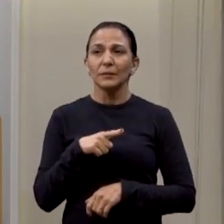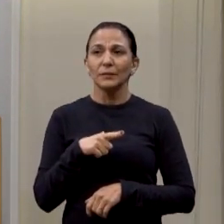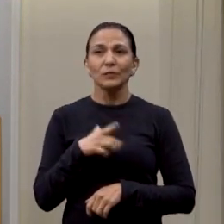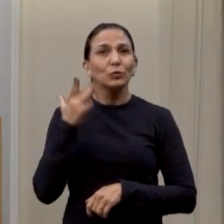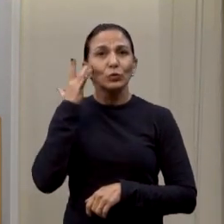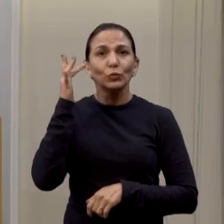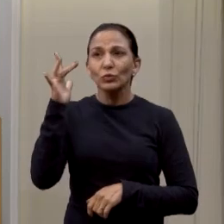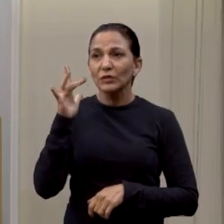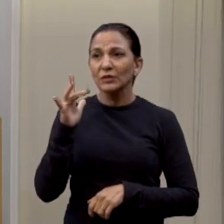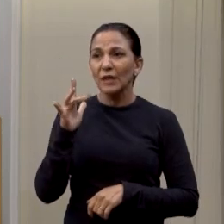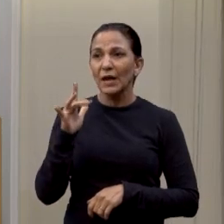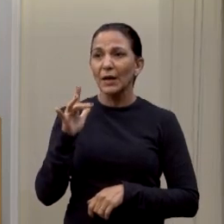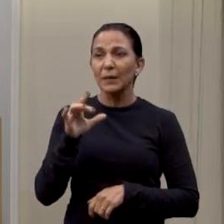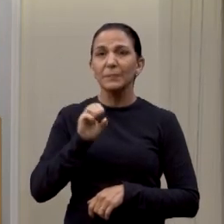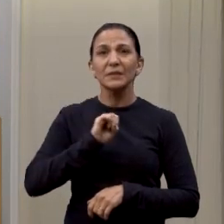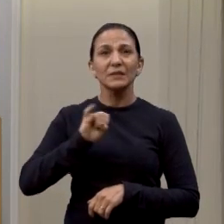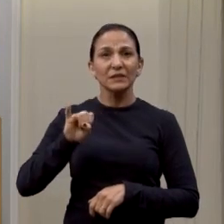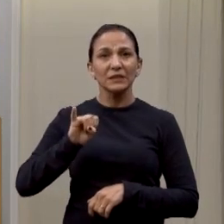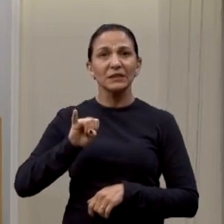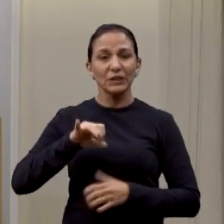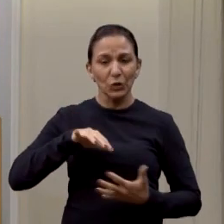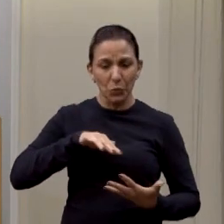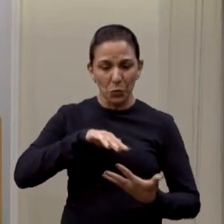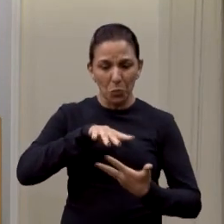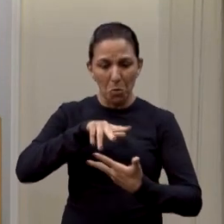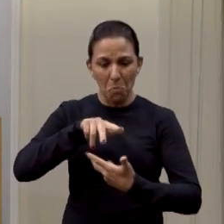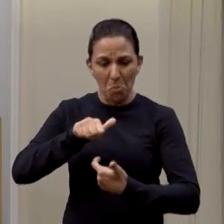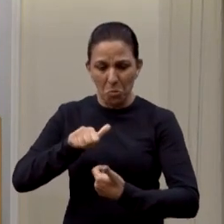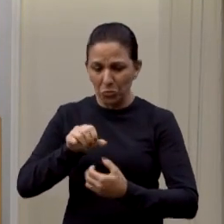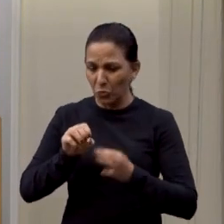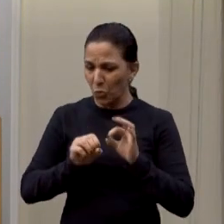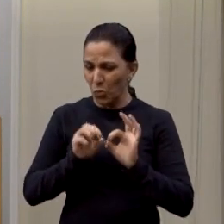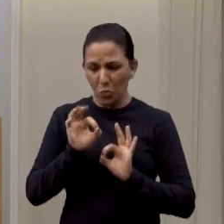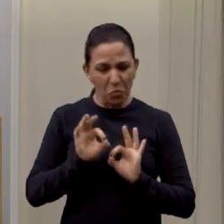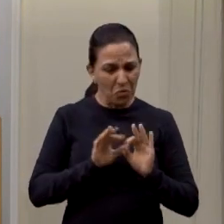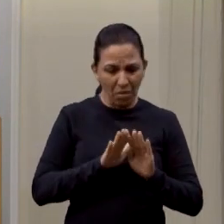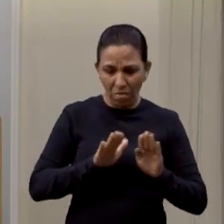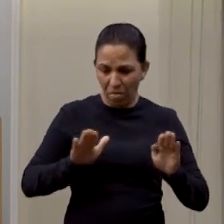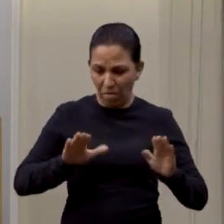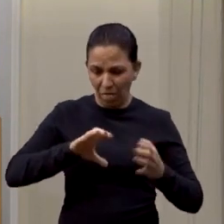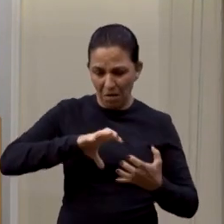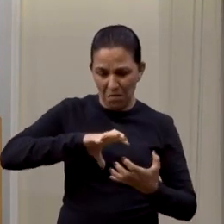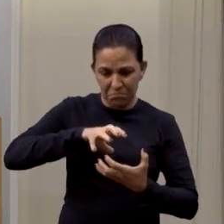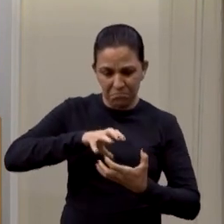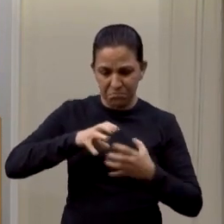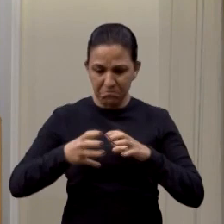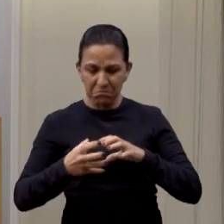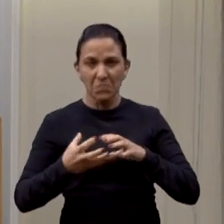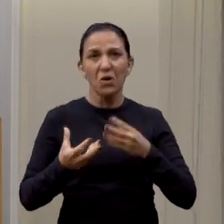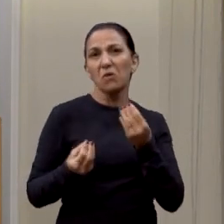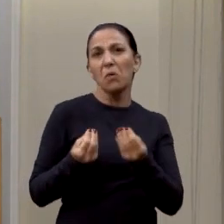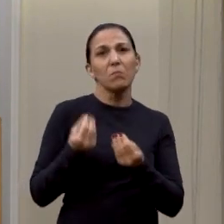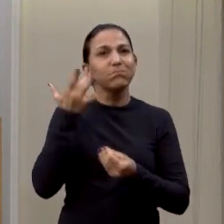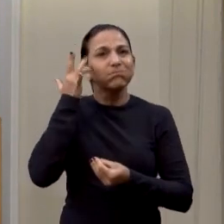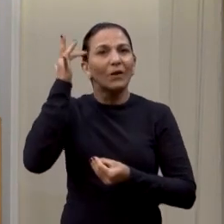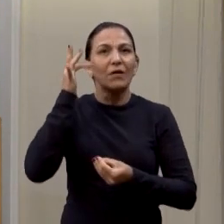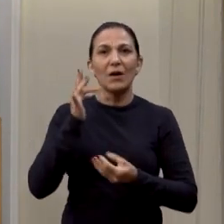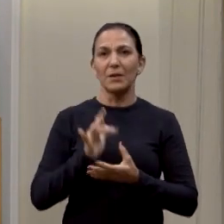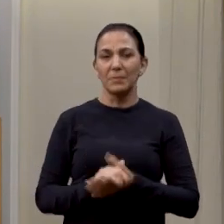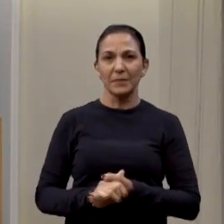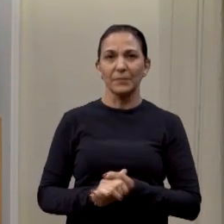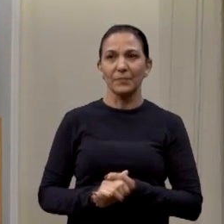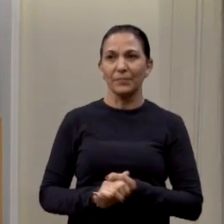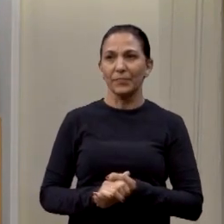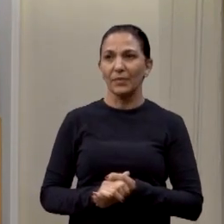não sabia se a Terra era plana ou redonda ou oval, porque ele falou que nunca estudou sobre isso. Não estou